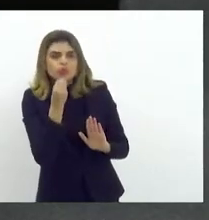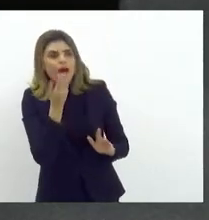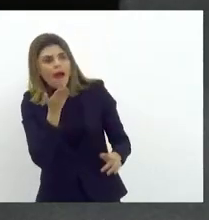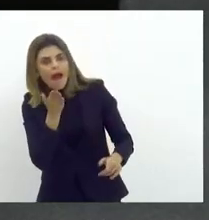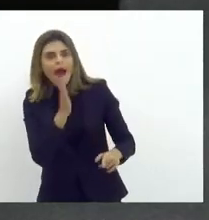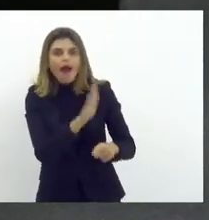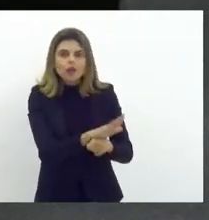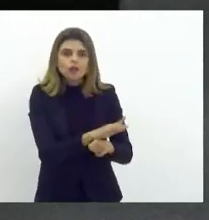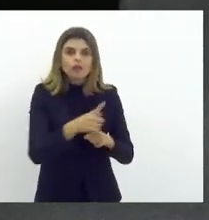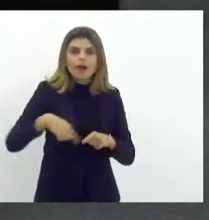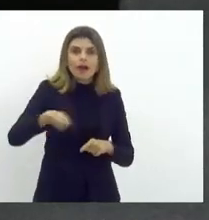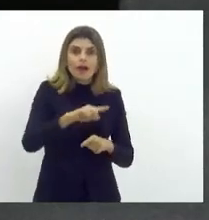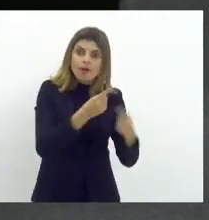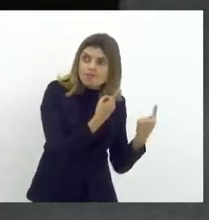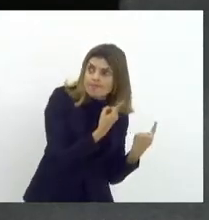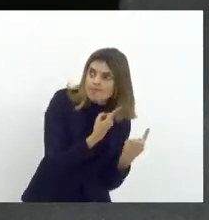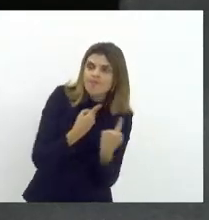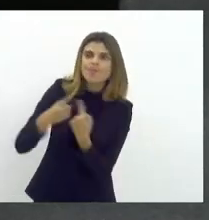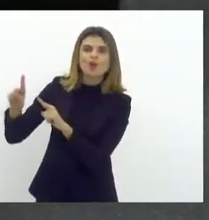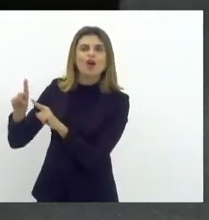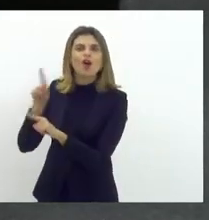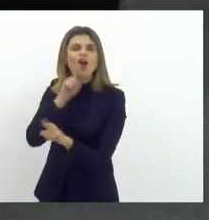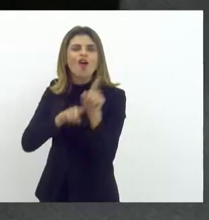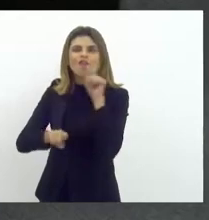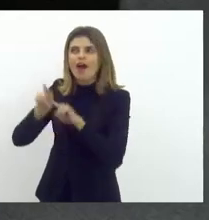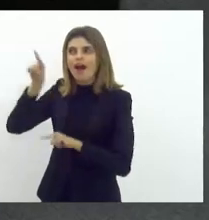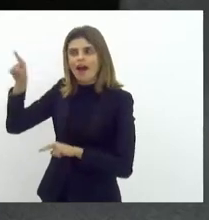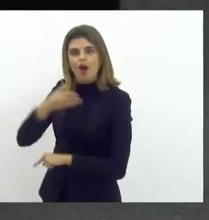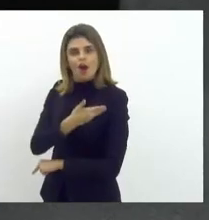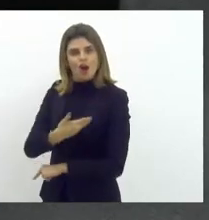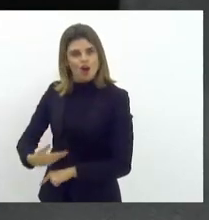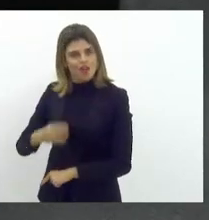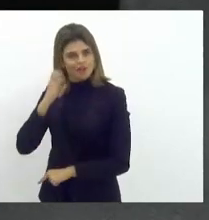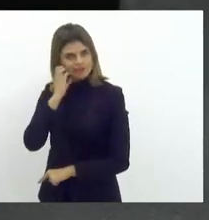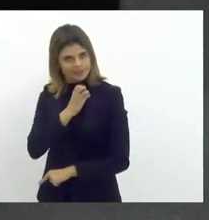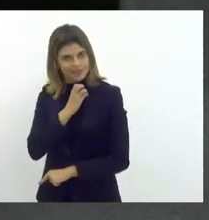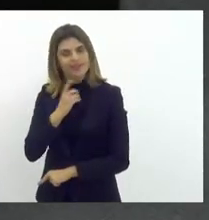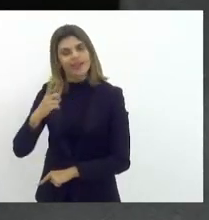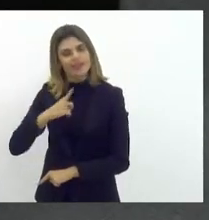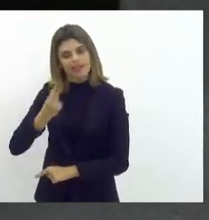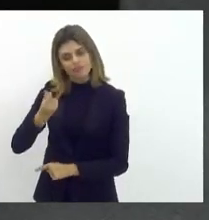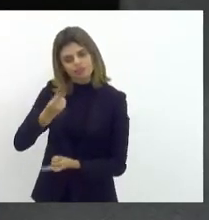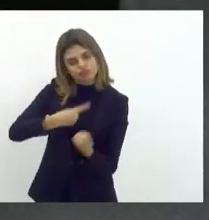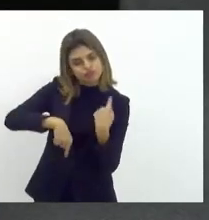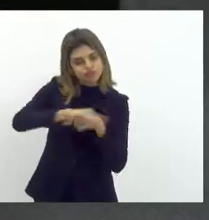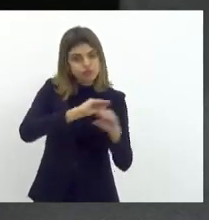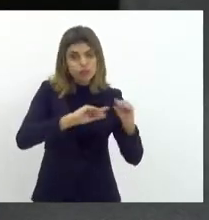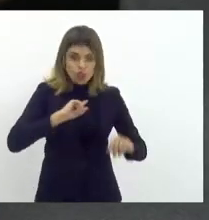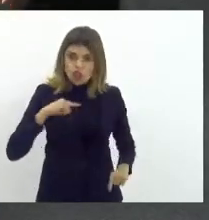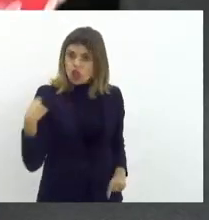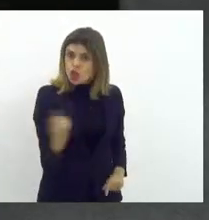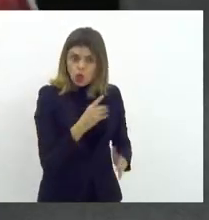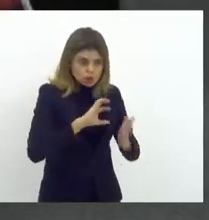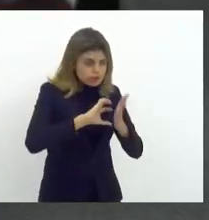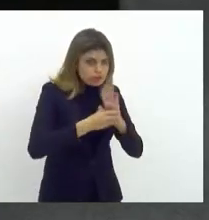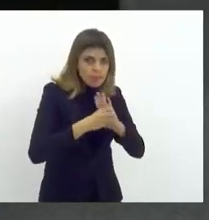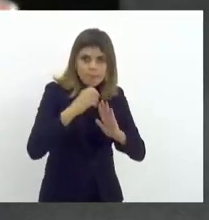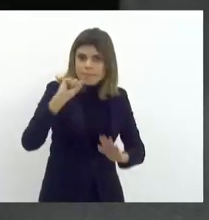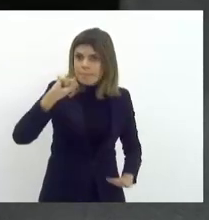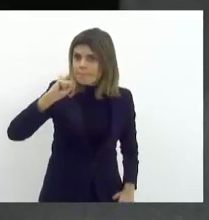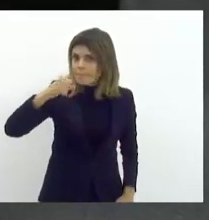provocar o governo do estado a se comprometer com a distribuição de renda nós todos aqui